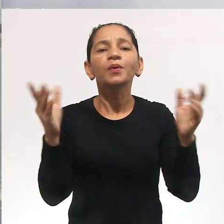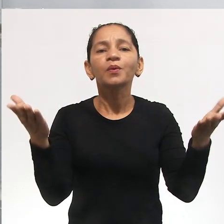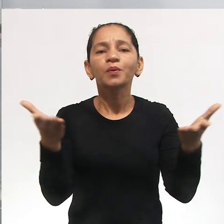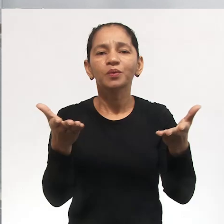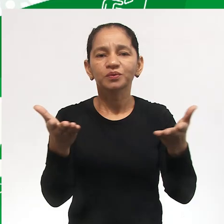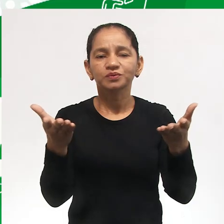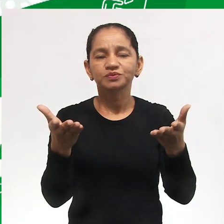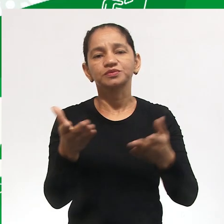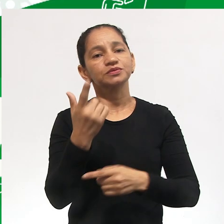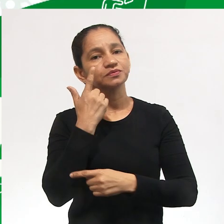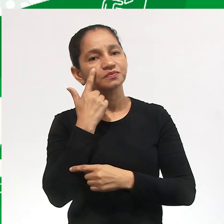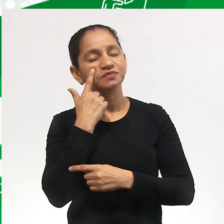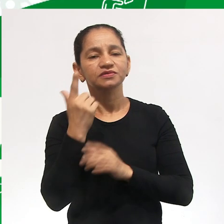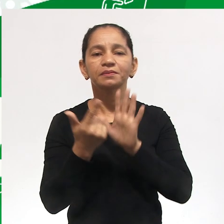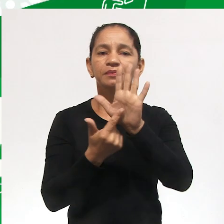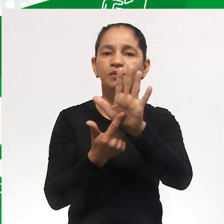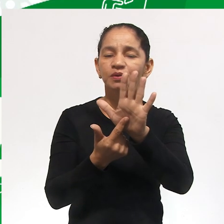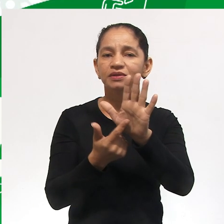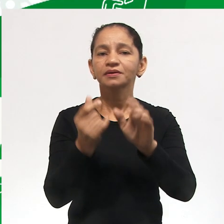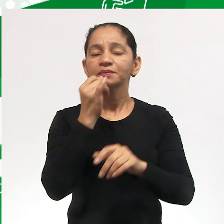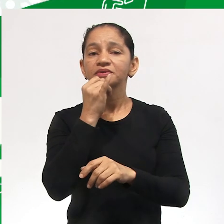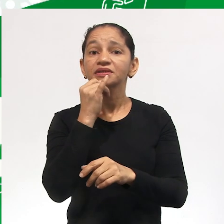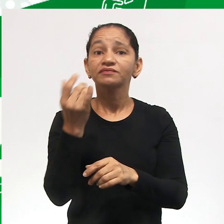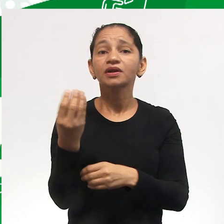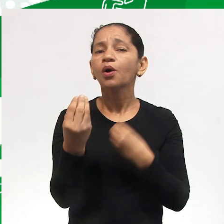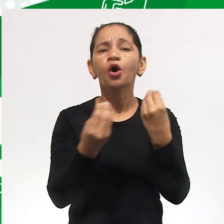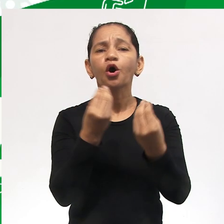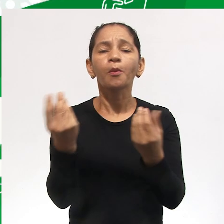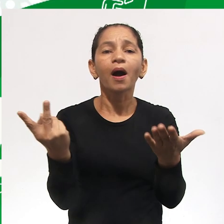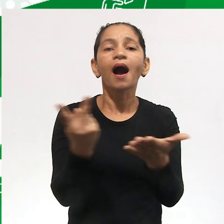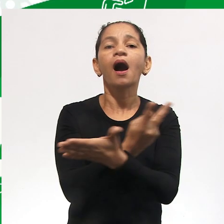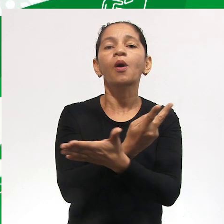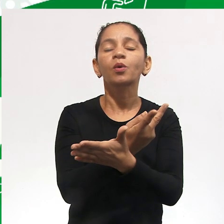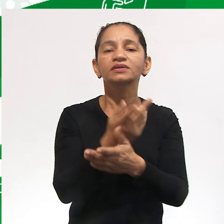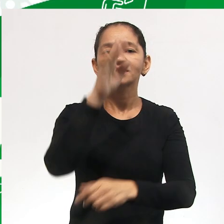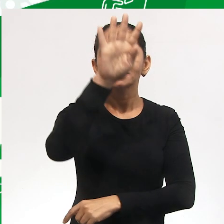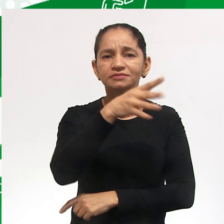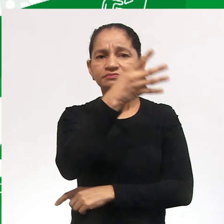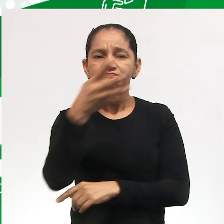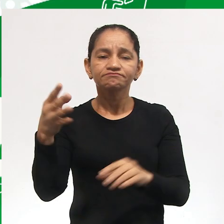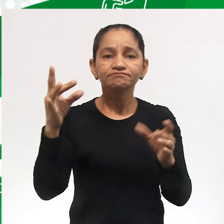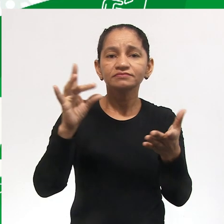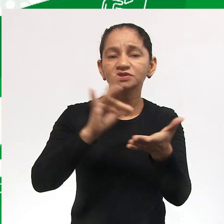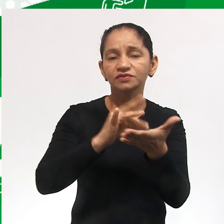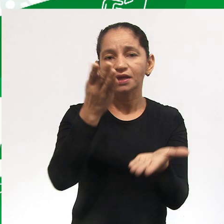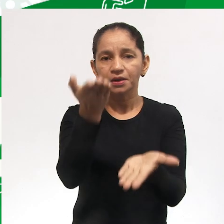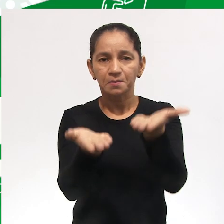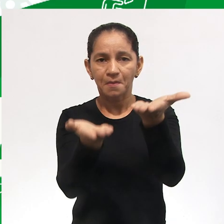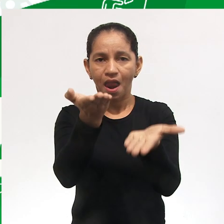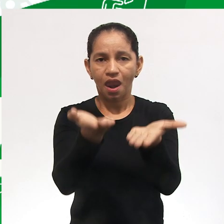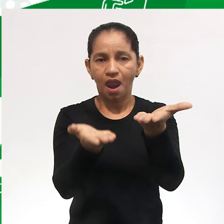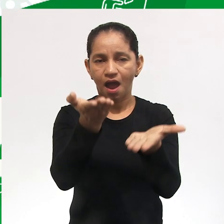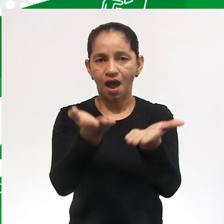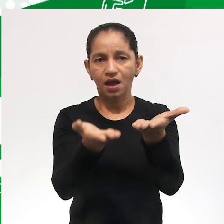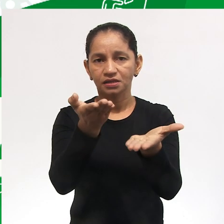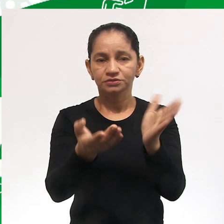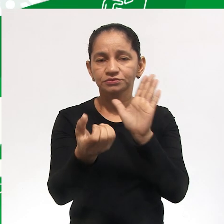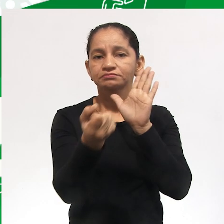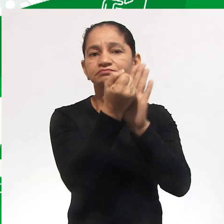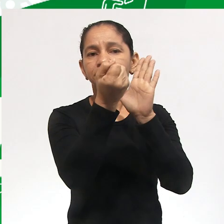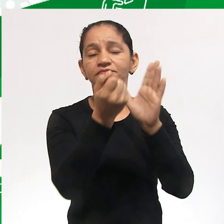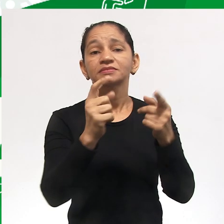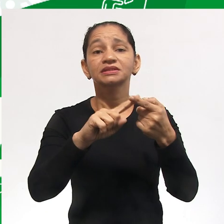do seguinte, ela vai falar sobre a dinâmica contábil, integração entre balanço patrimonial e demonstração do